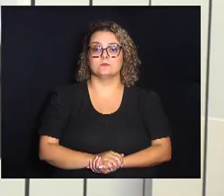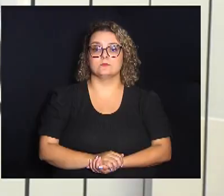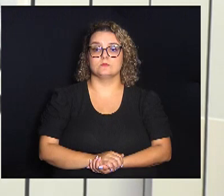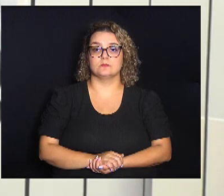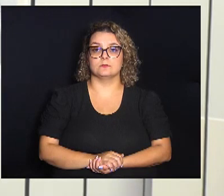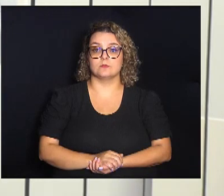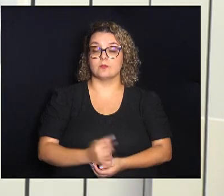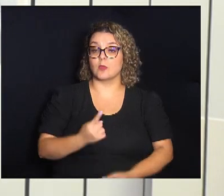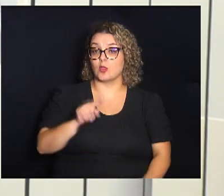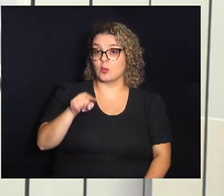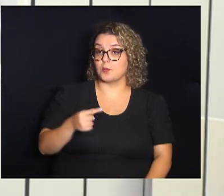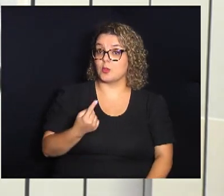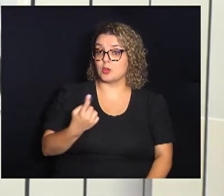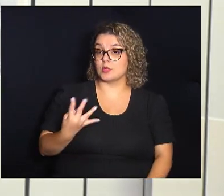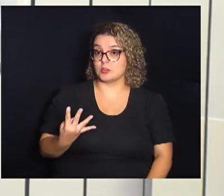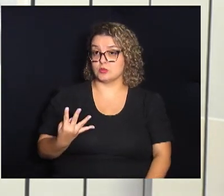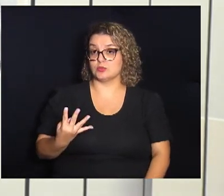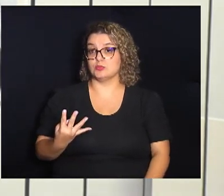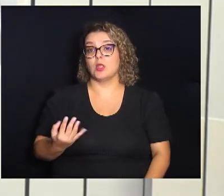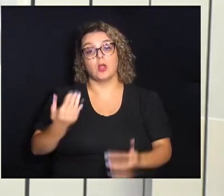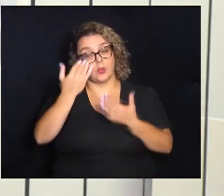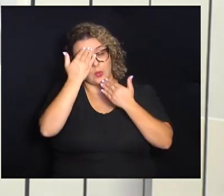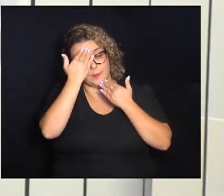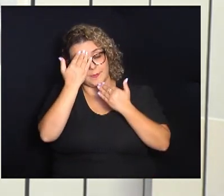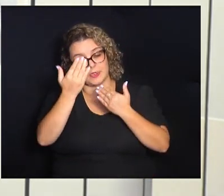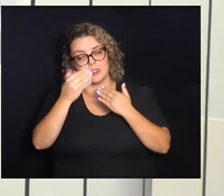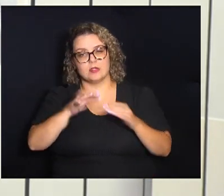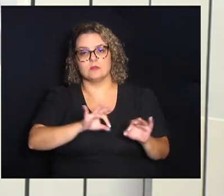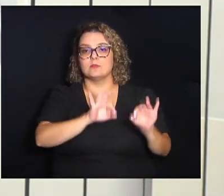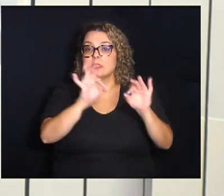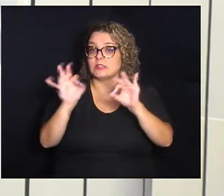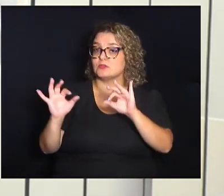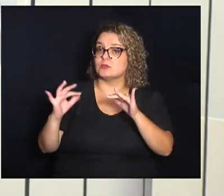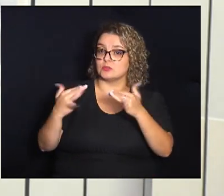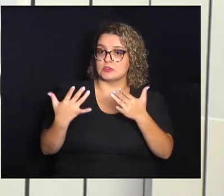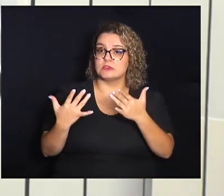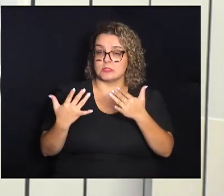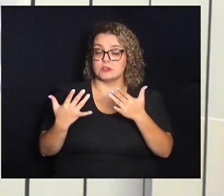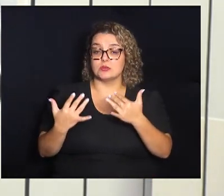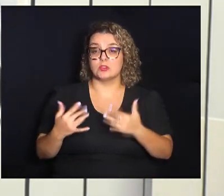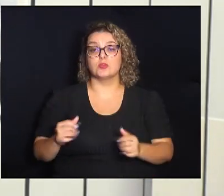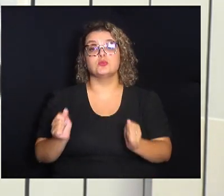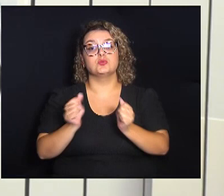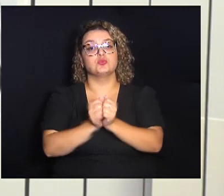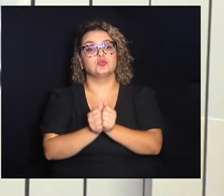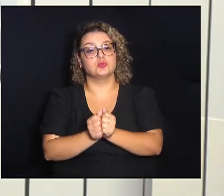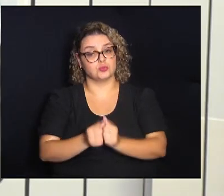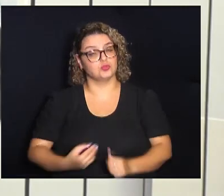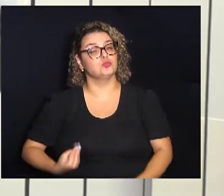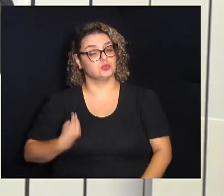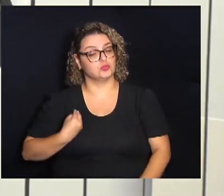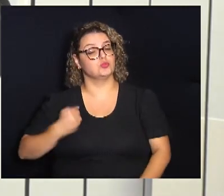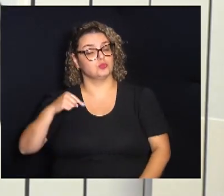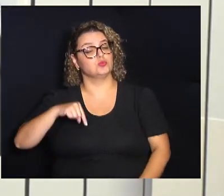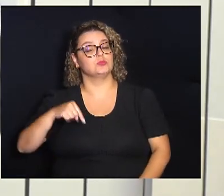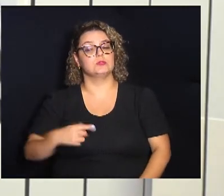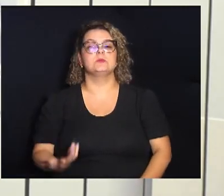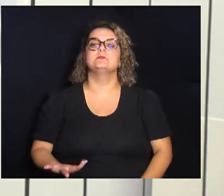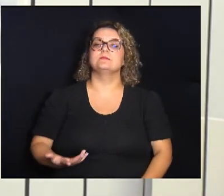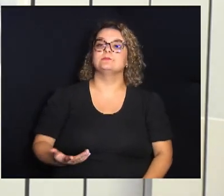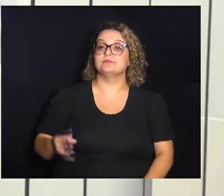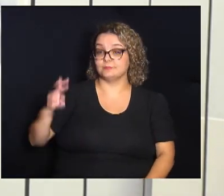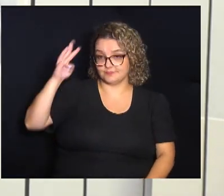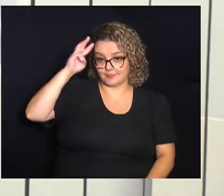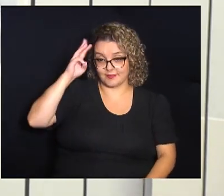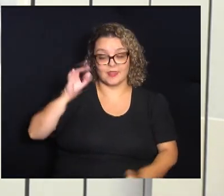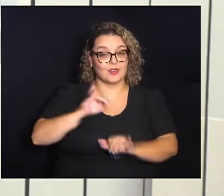Uma hora mais 14 minutos. Muito obrigado pela sua companhia, pela sua audiência. Estamos ao vivo nesta terça-feira e vamos com